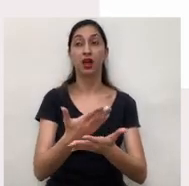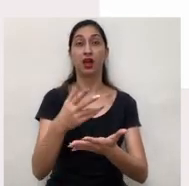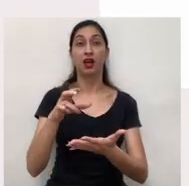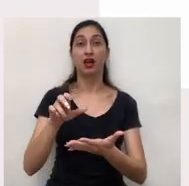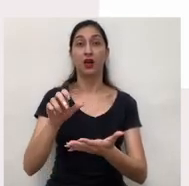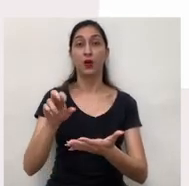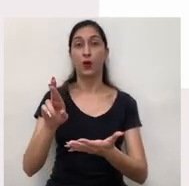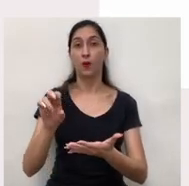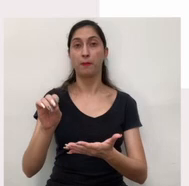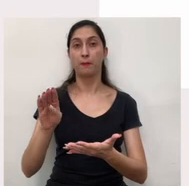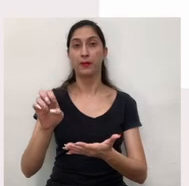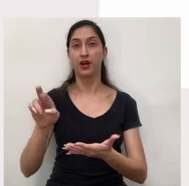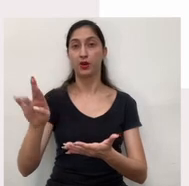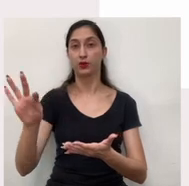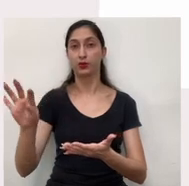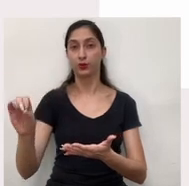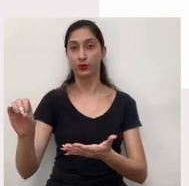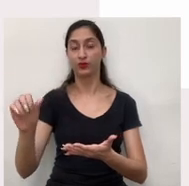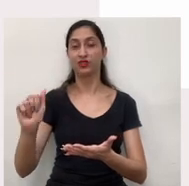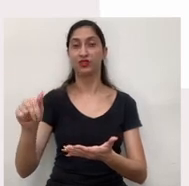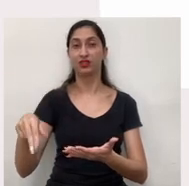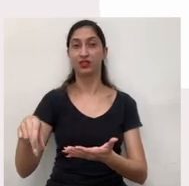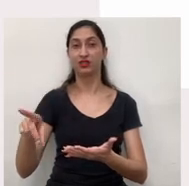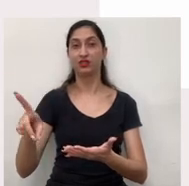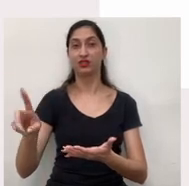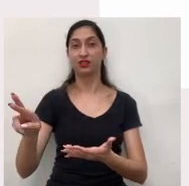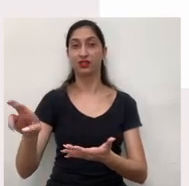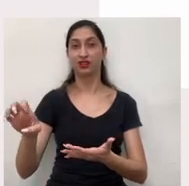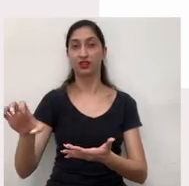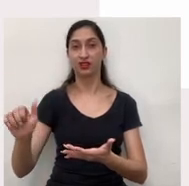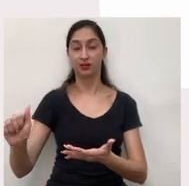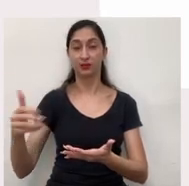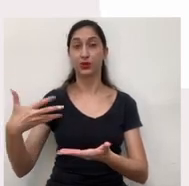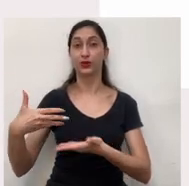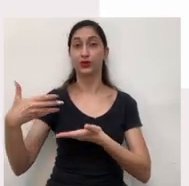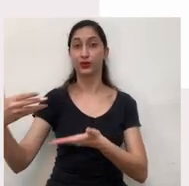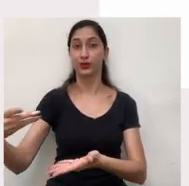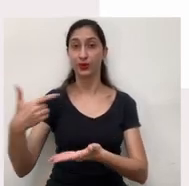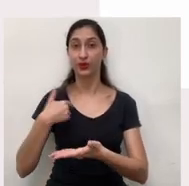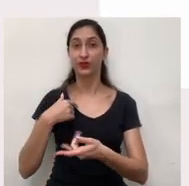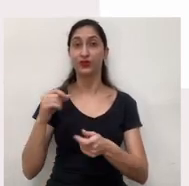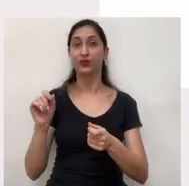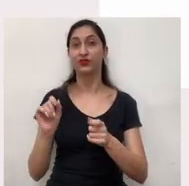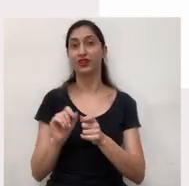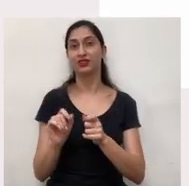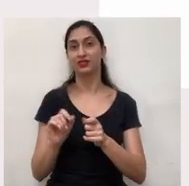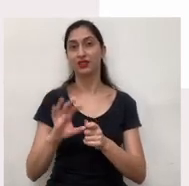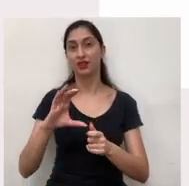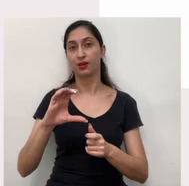a Fernanda Regaldo, da editora Pisiagrama, para escrever esse capítulo desse,